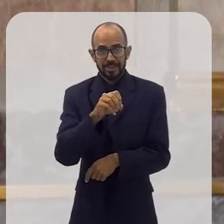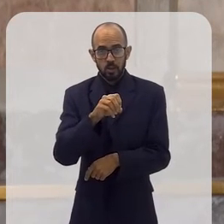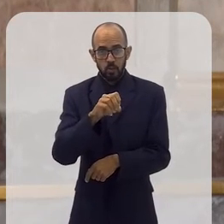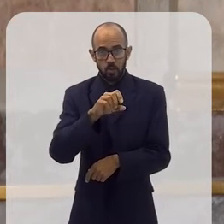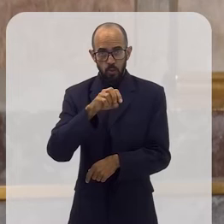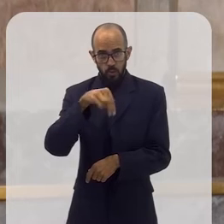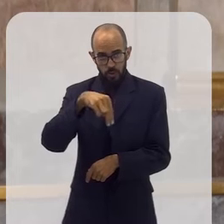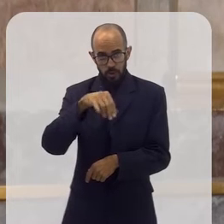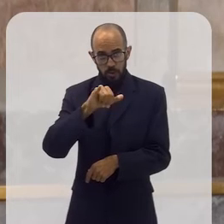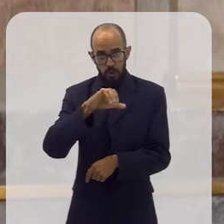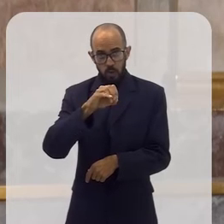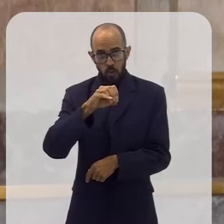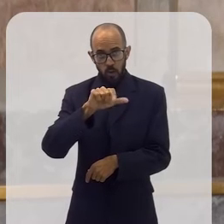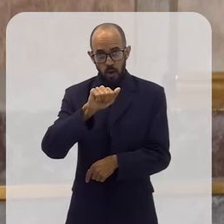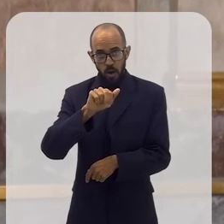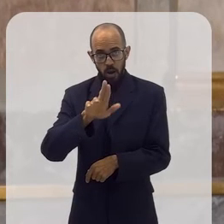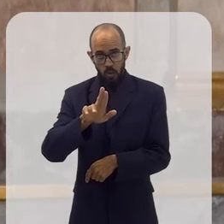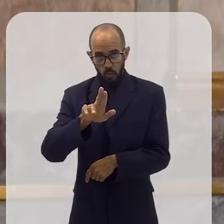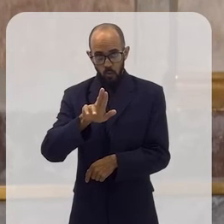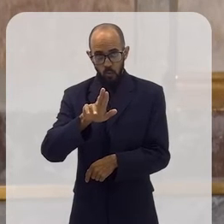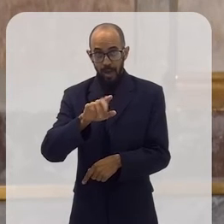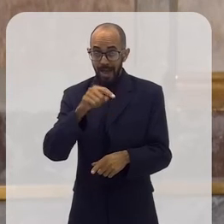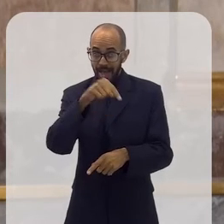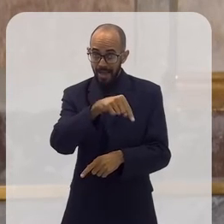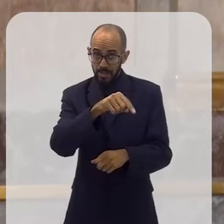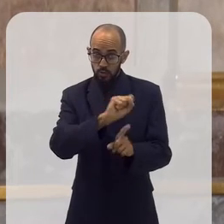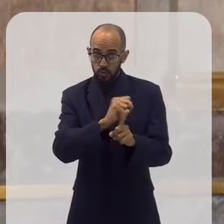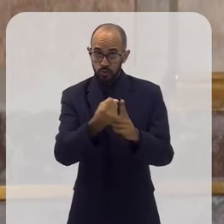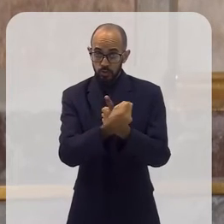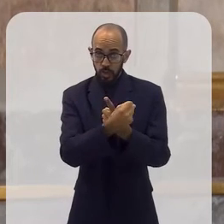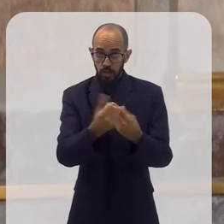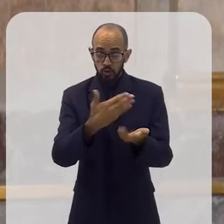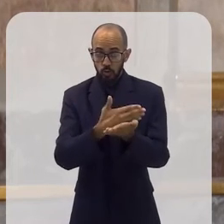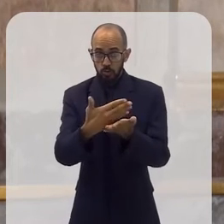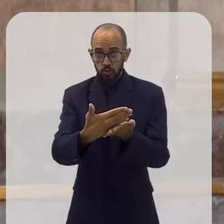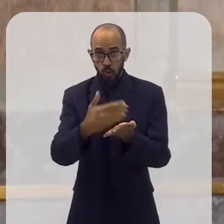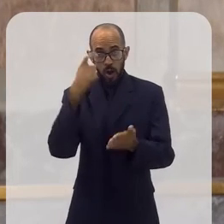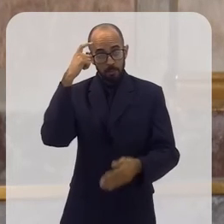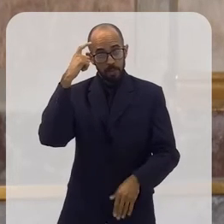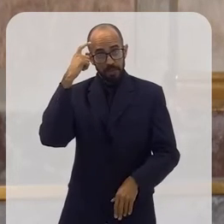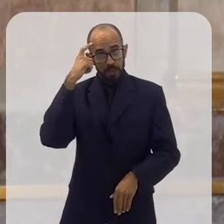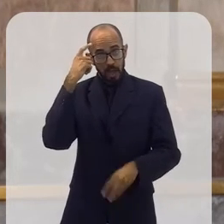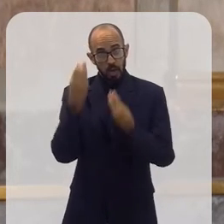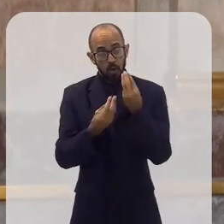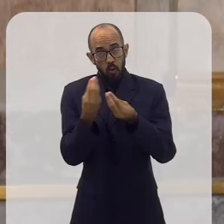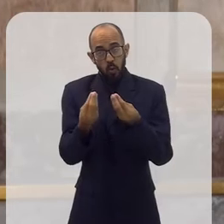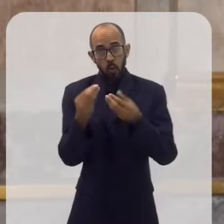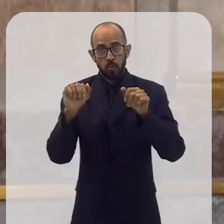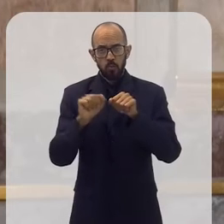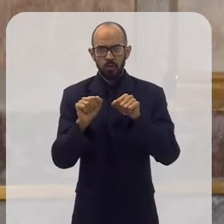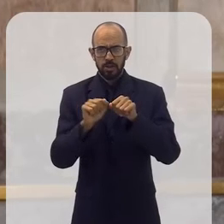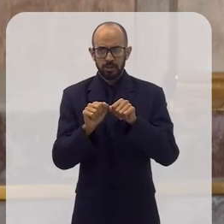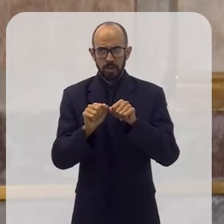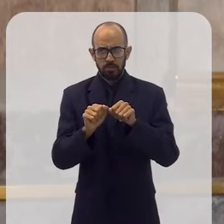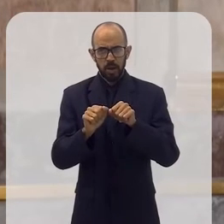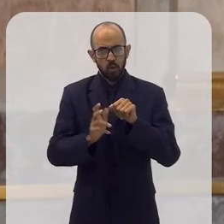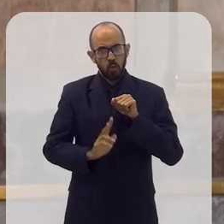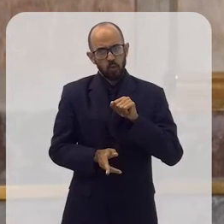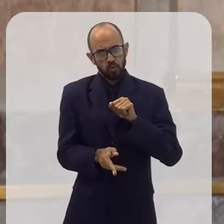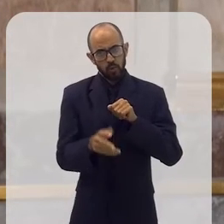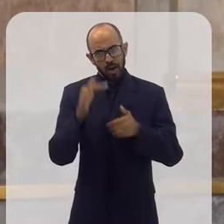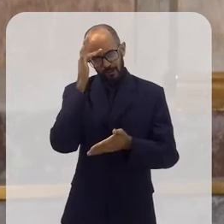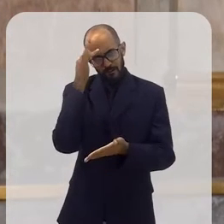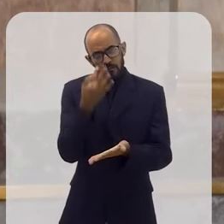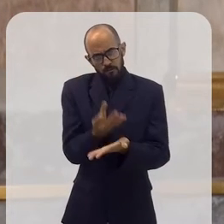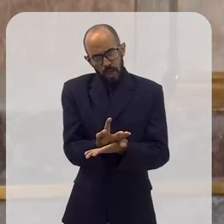Nicolau, que esta sociedade começou a pensar como fazer para manter a